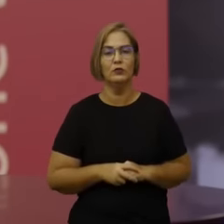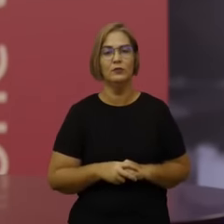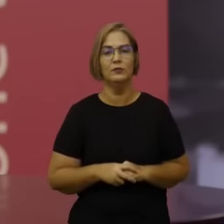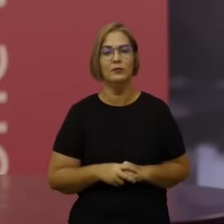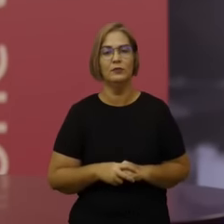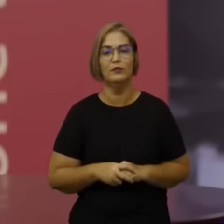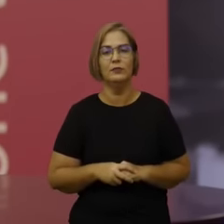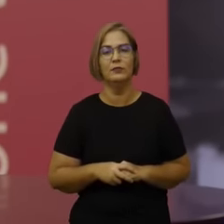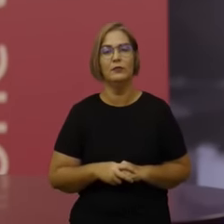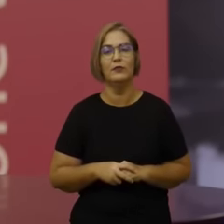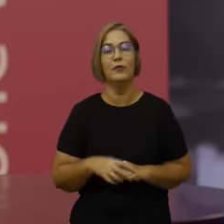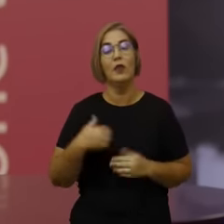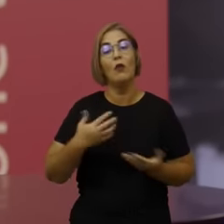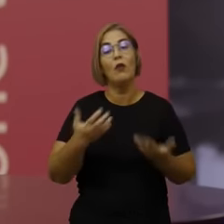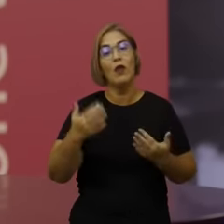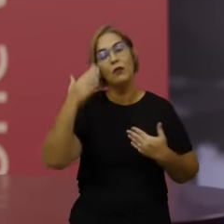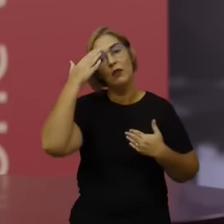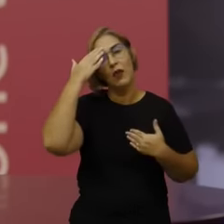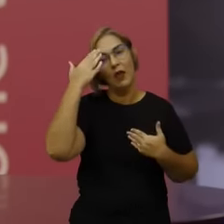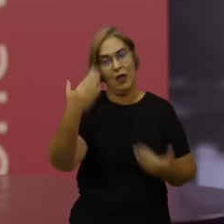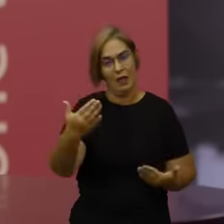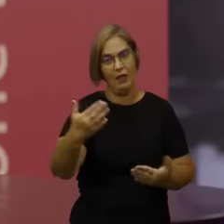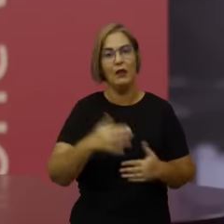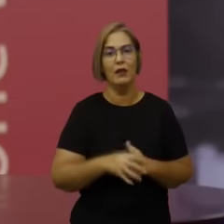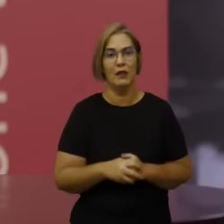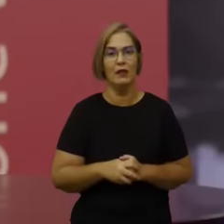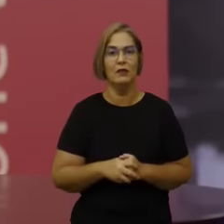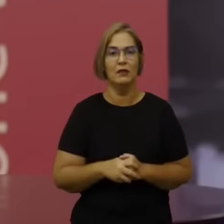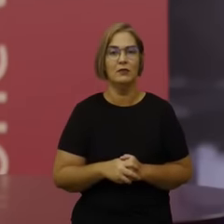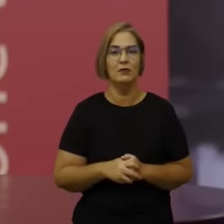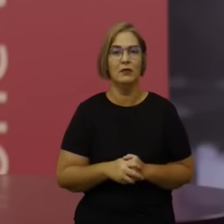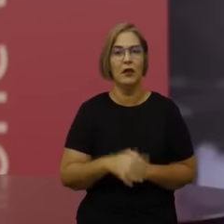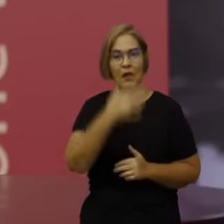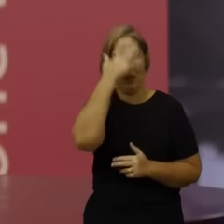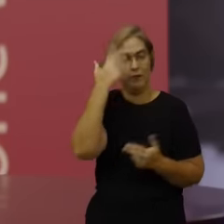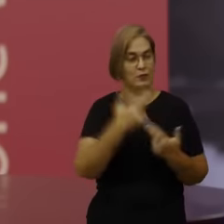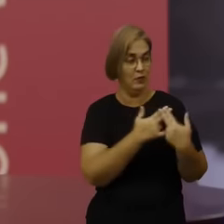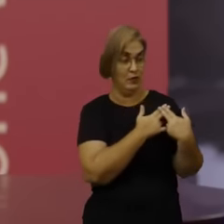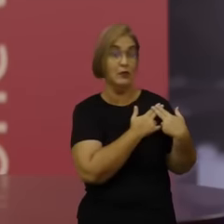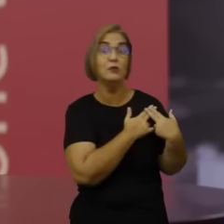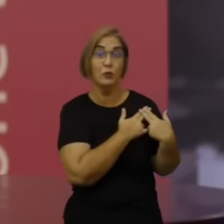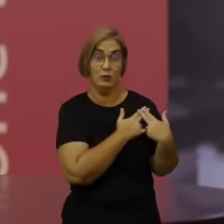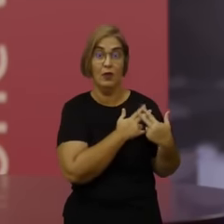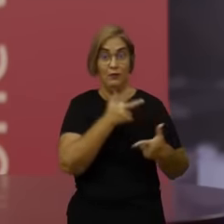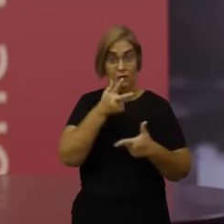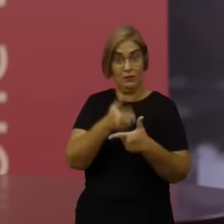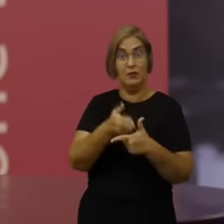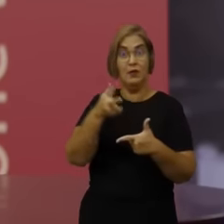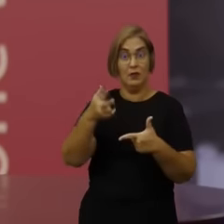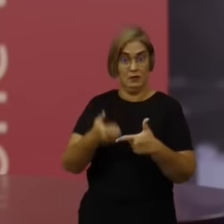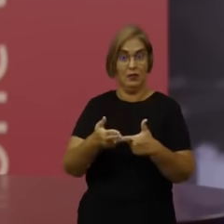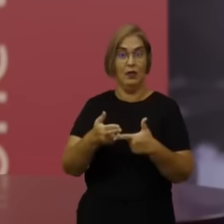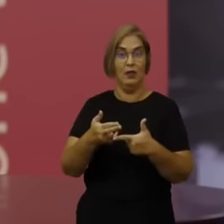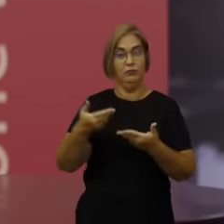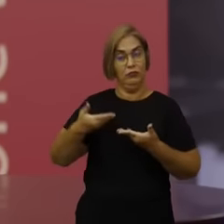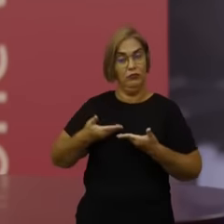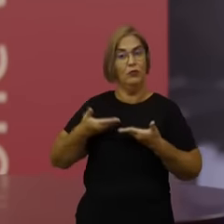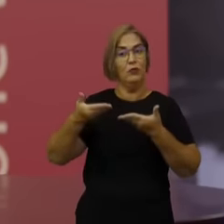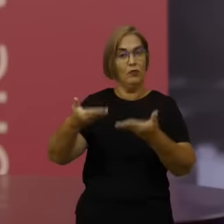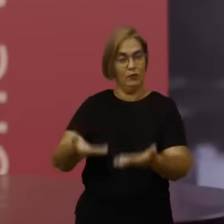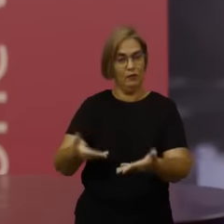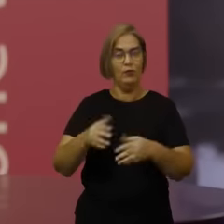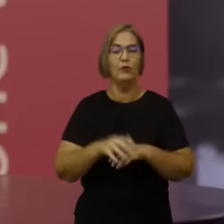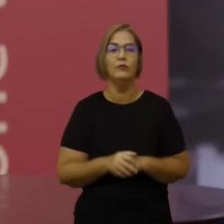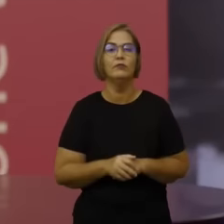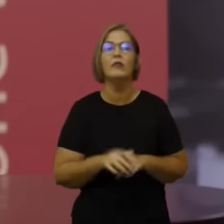Queria começar agradecendo ao curador desse dessa série, que é o professor Eduardo Wolf. Também